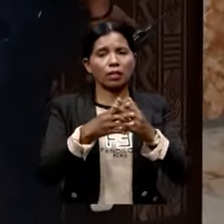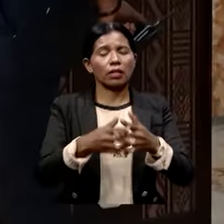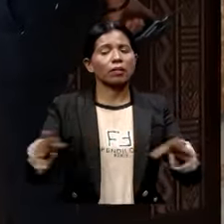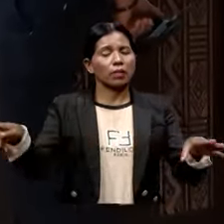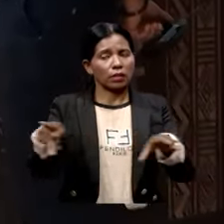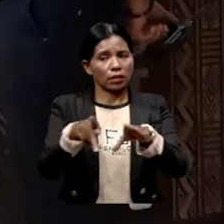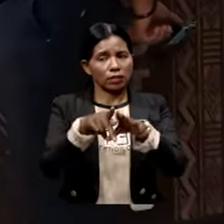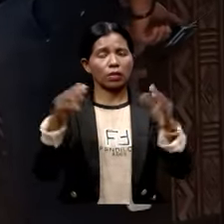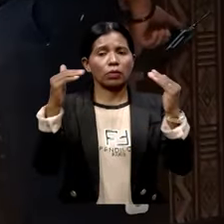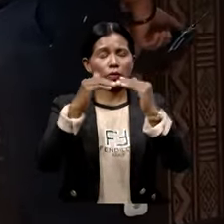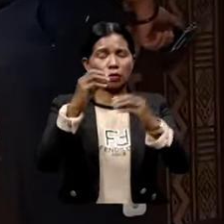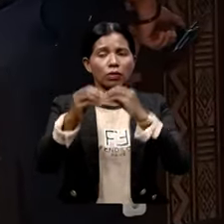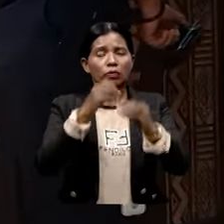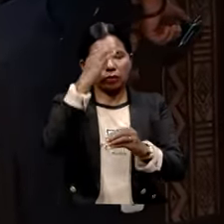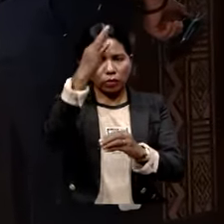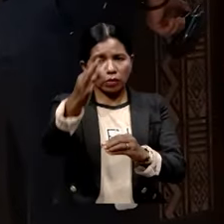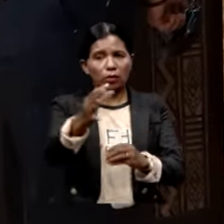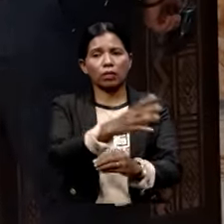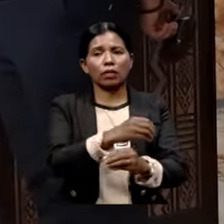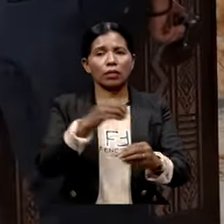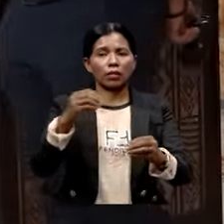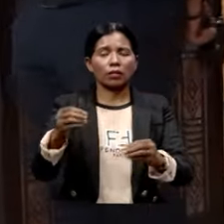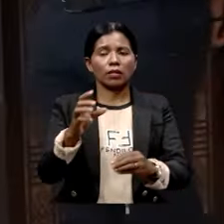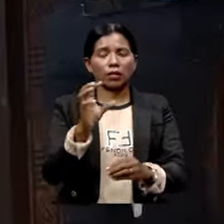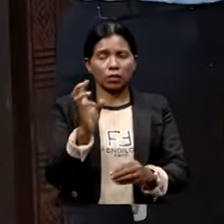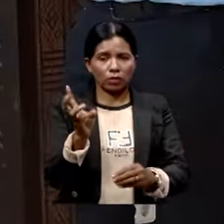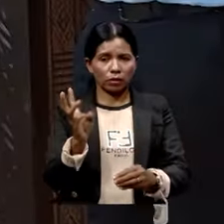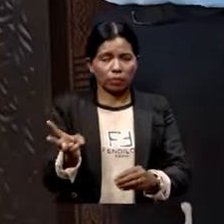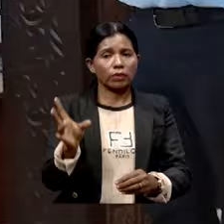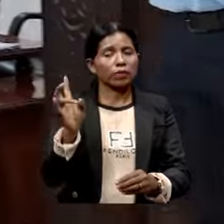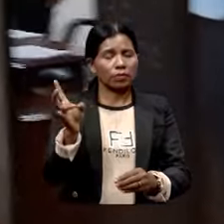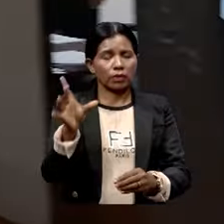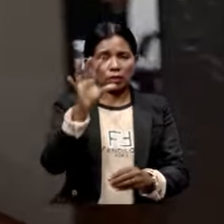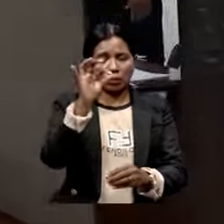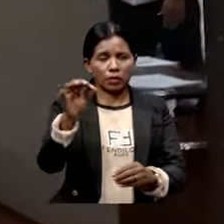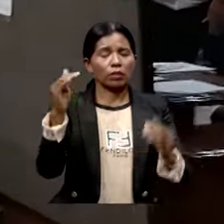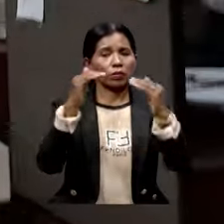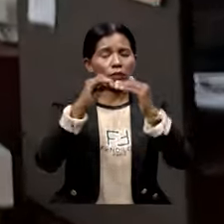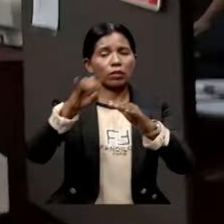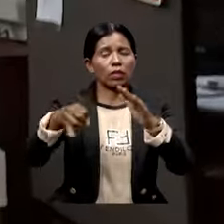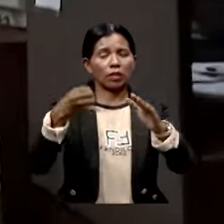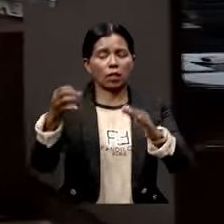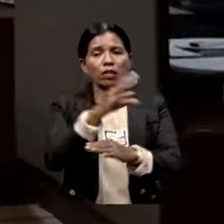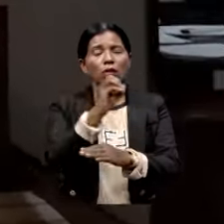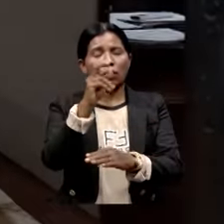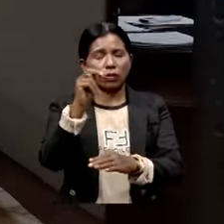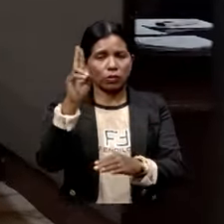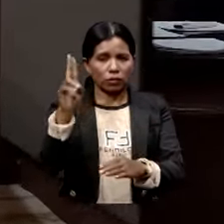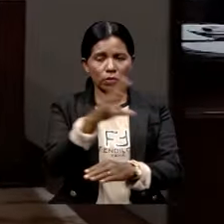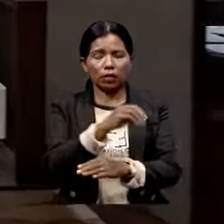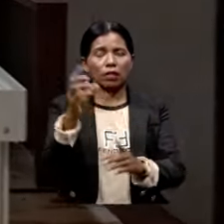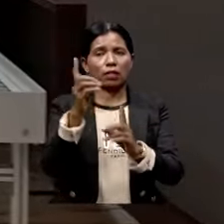participa a semeira com a futuro e a sessão Badala Ritunul Recensia, Assembleia Geral Nações Unidas, NBC realiza e a Loron